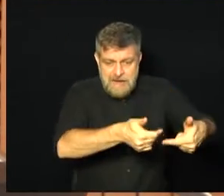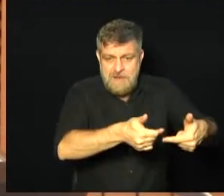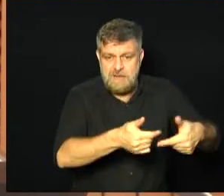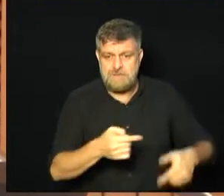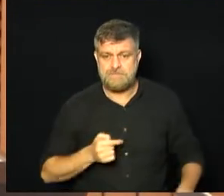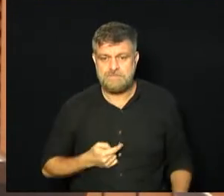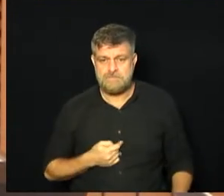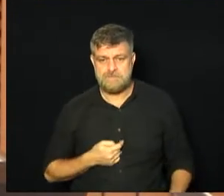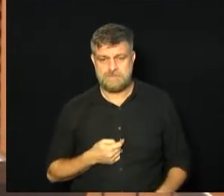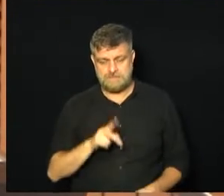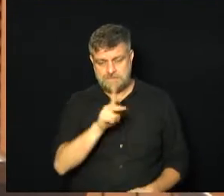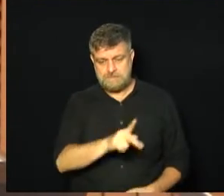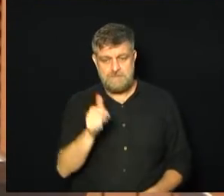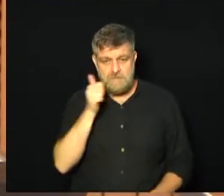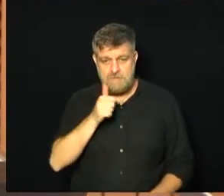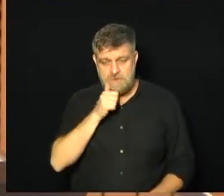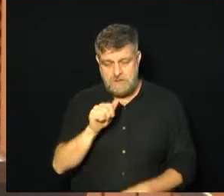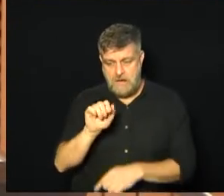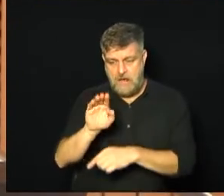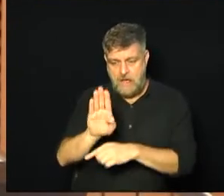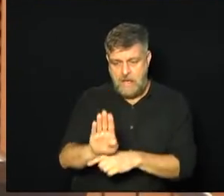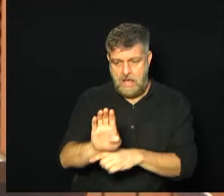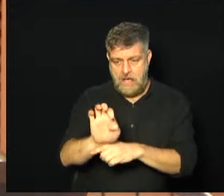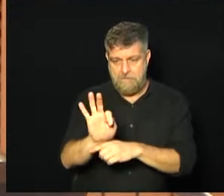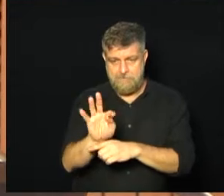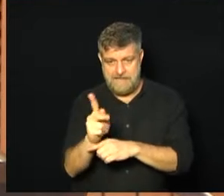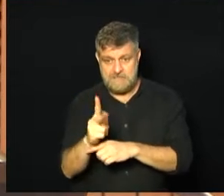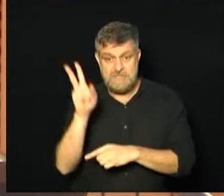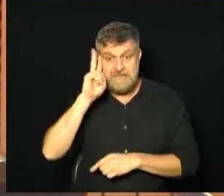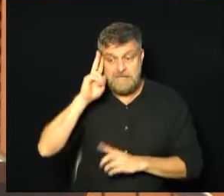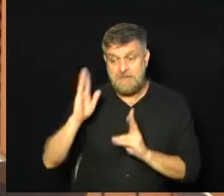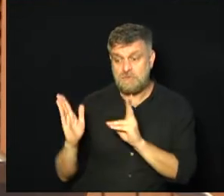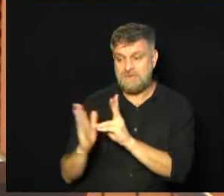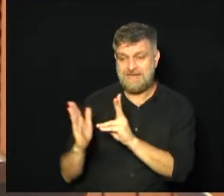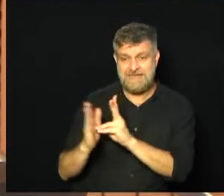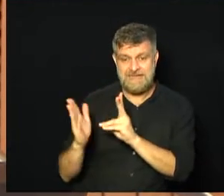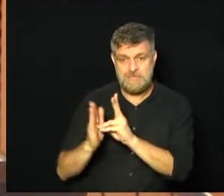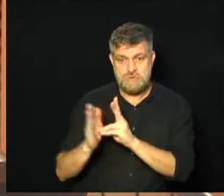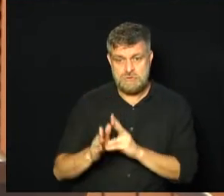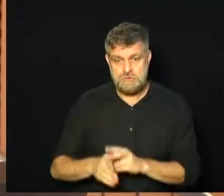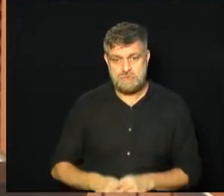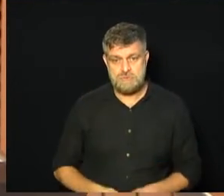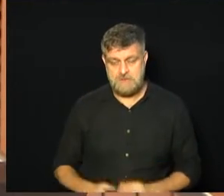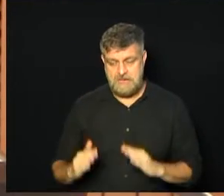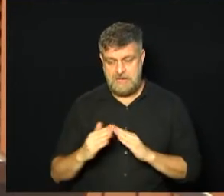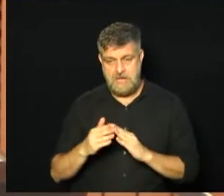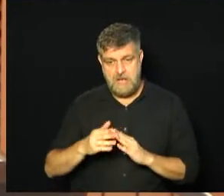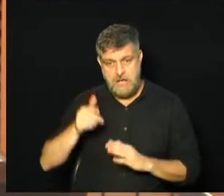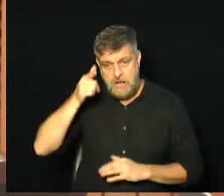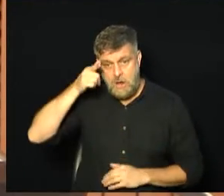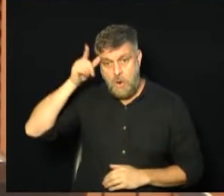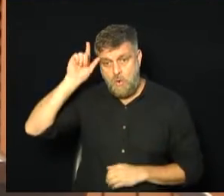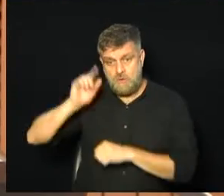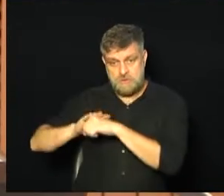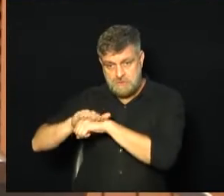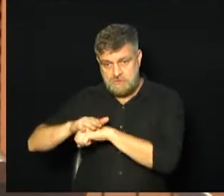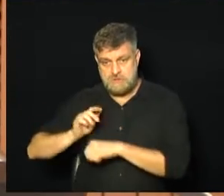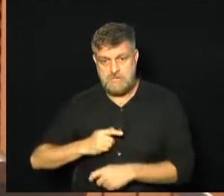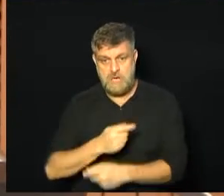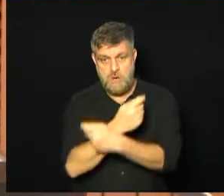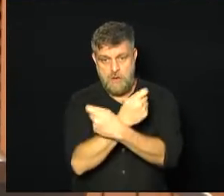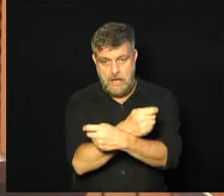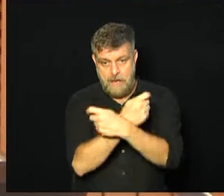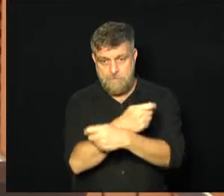professora Elizabeth traz agora da questão indígena, eu ontem à noite, quando eu cheguei em casa, eu trabalho no Sereste também, dou aula pela PUC às